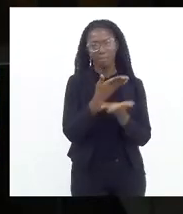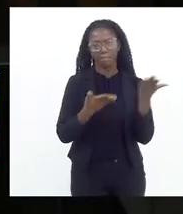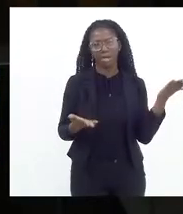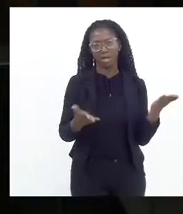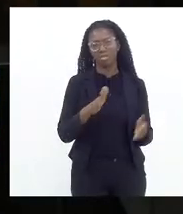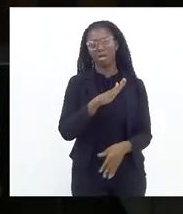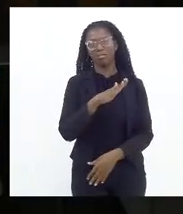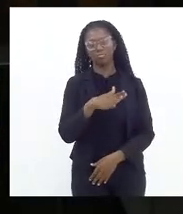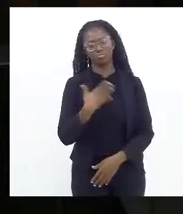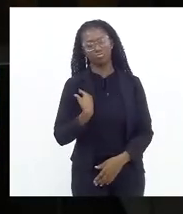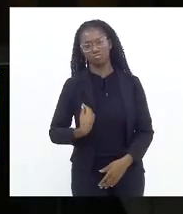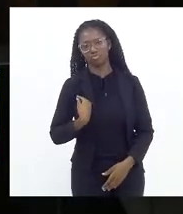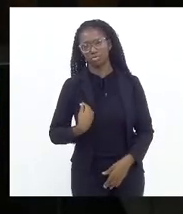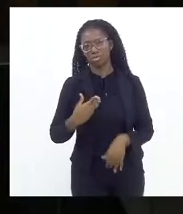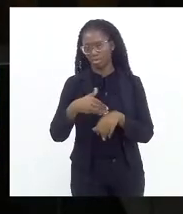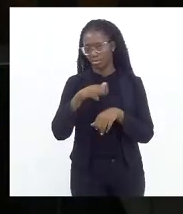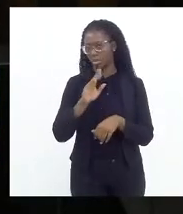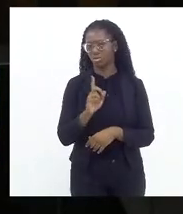vidas.